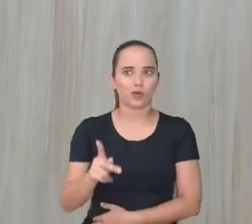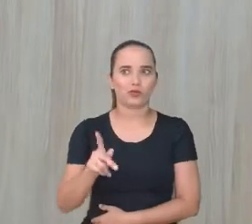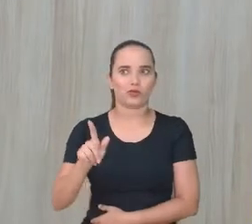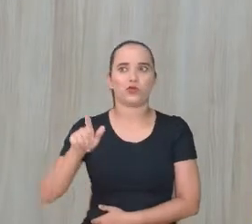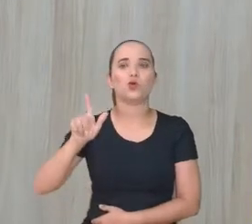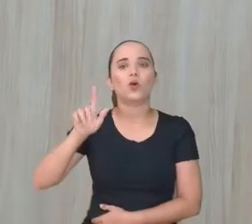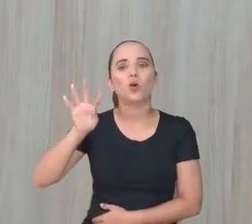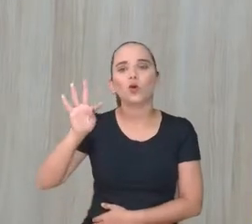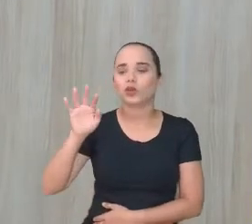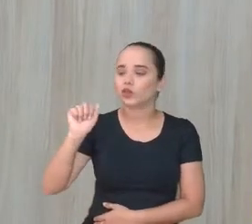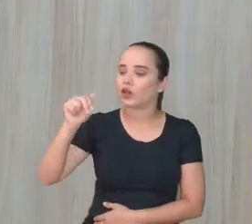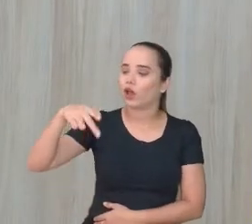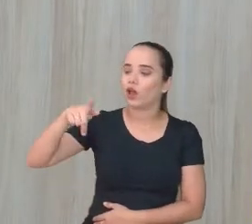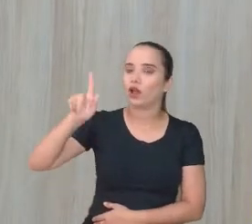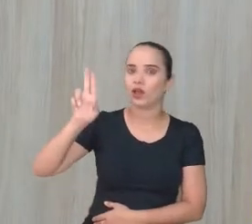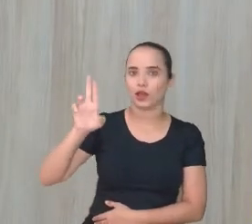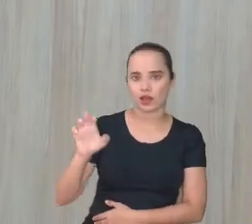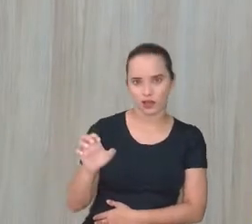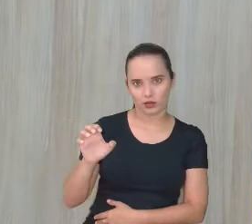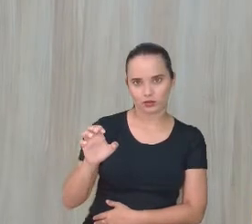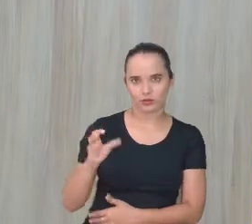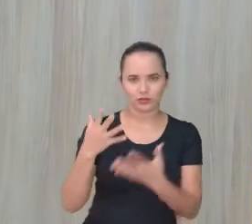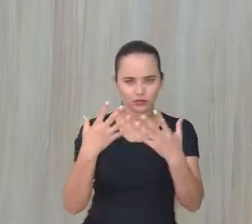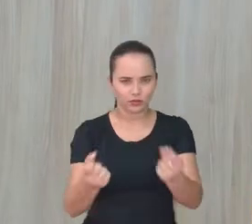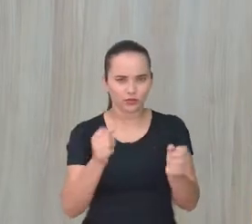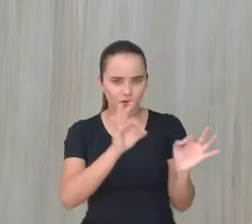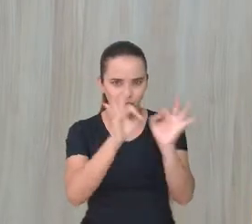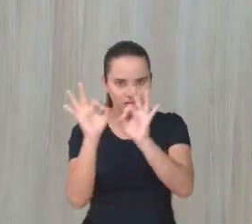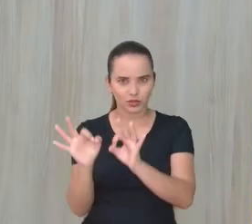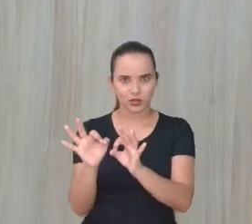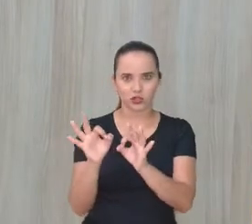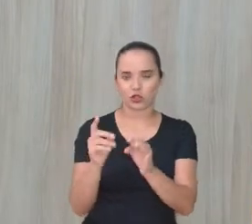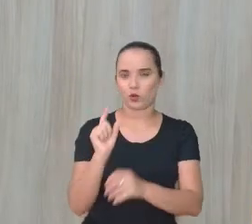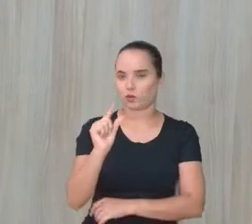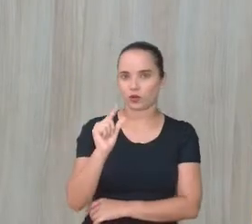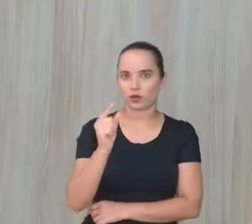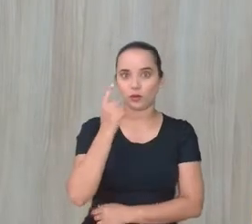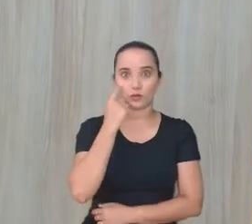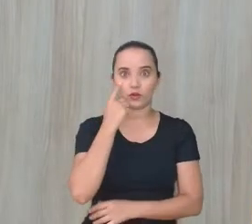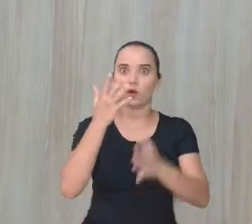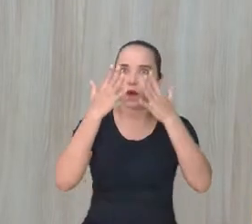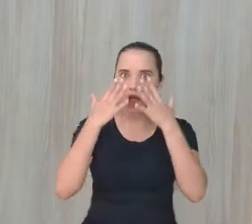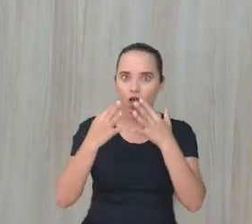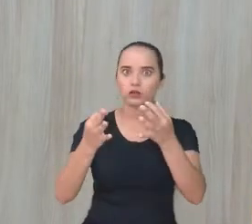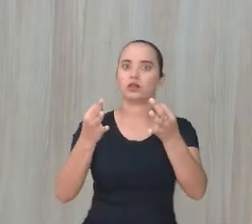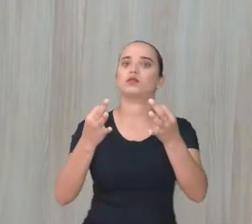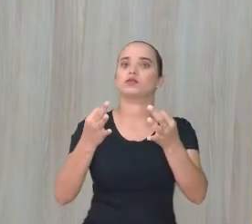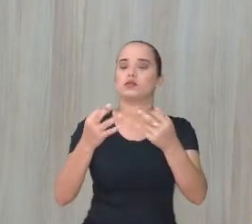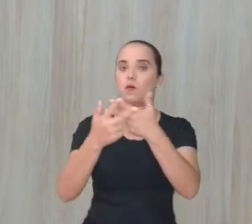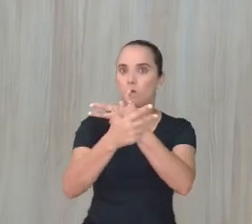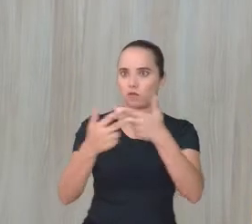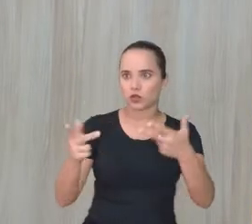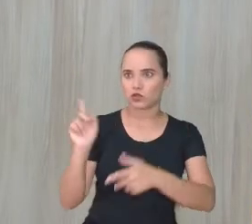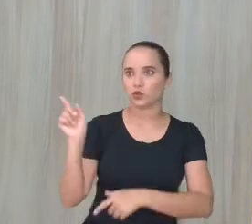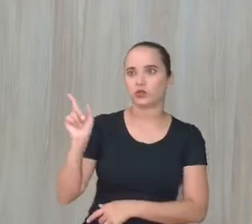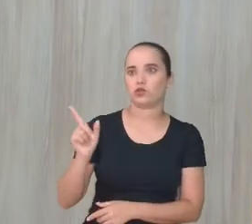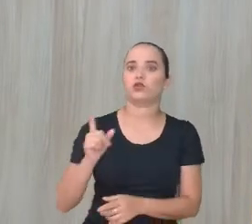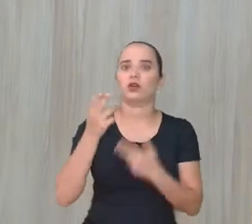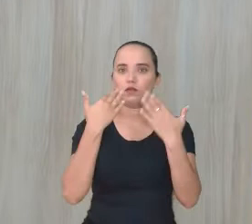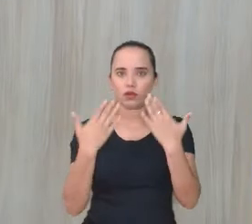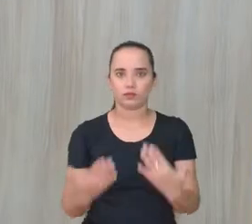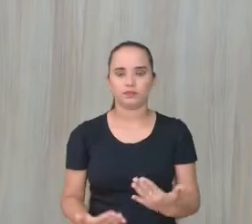Tanque. Vamos ver esse trechinho da conversa. Atenção para o que ele